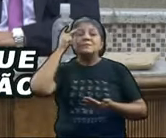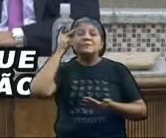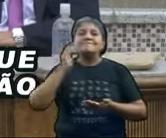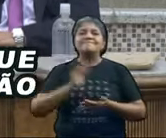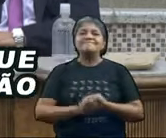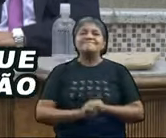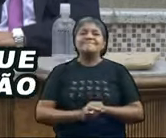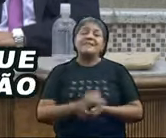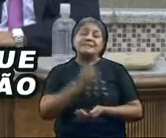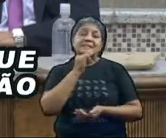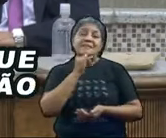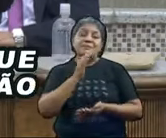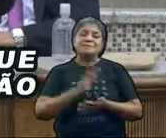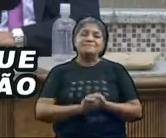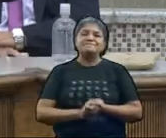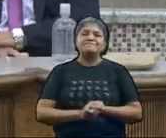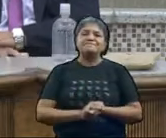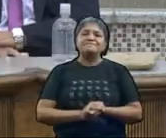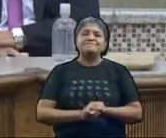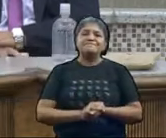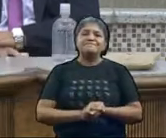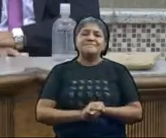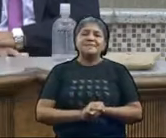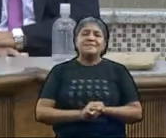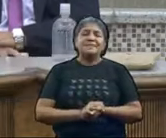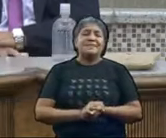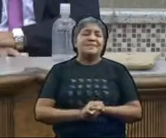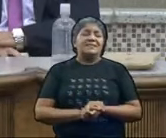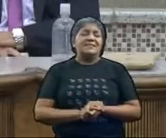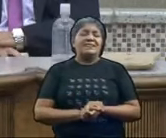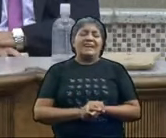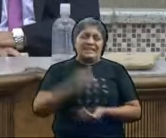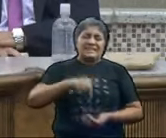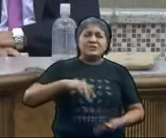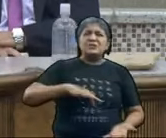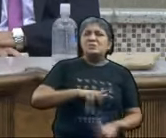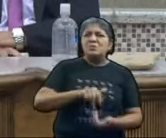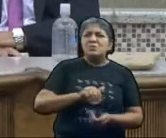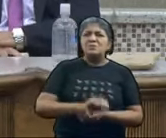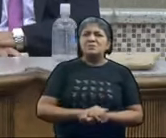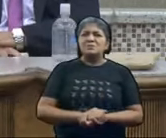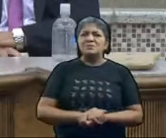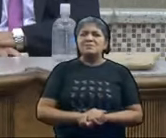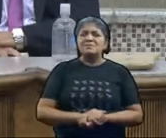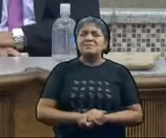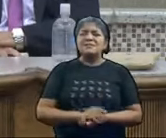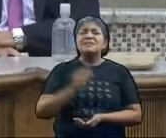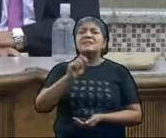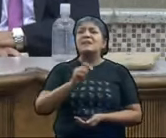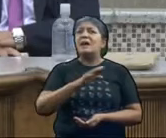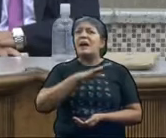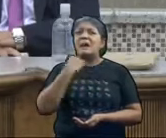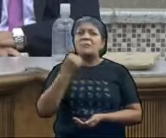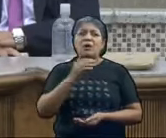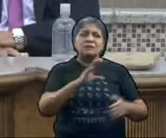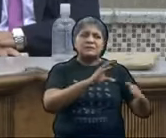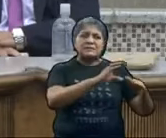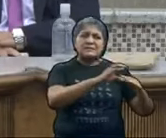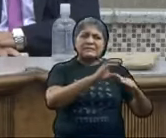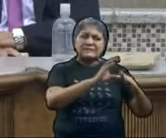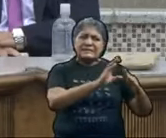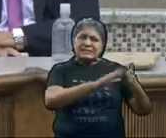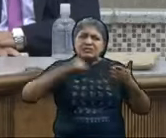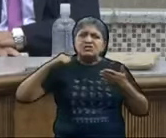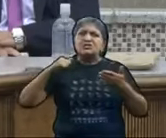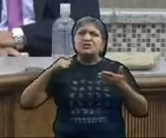Quem de nós, porventura, não tivemos uma pessoa amada, uma pessoa querida, que a morte arrancou do nosso